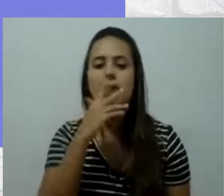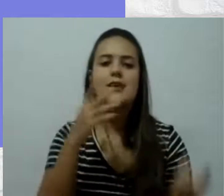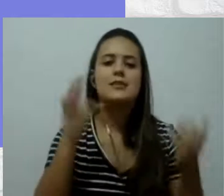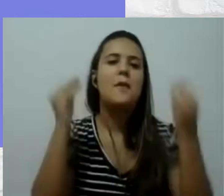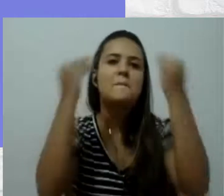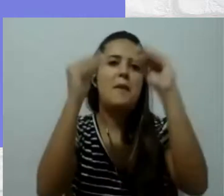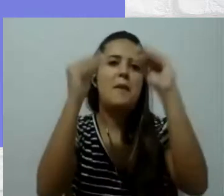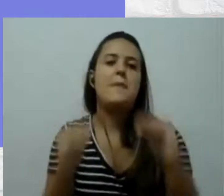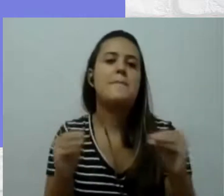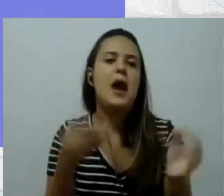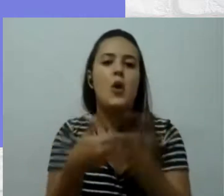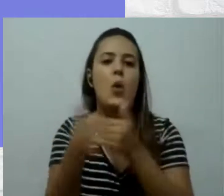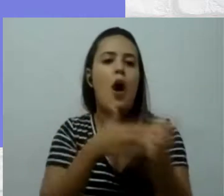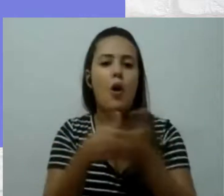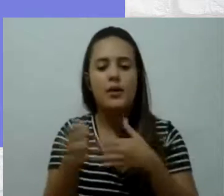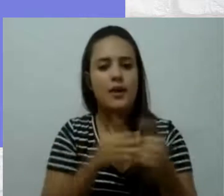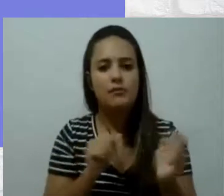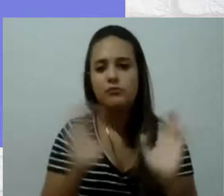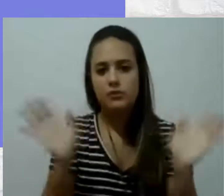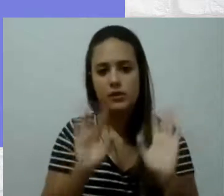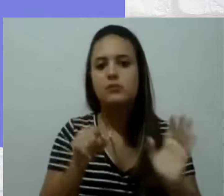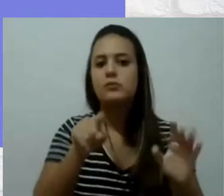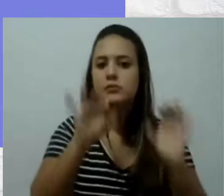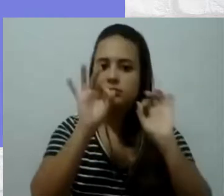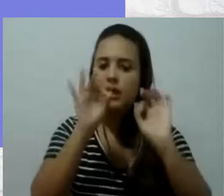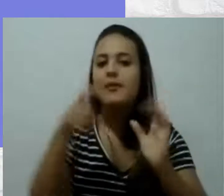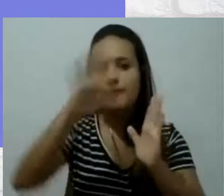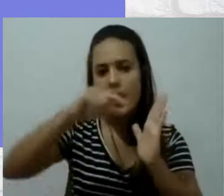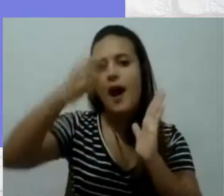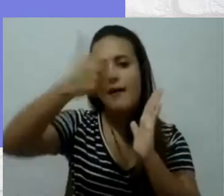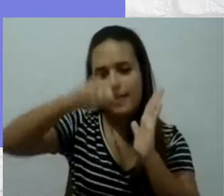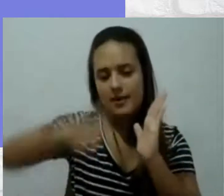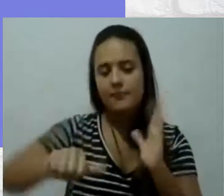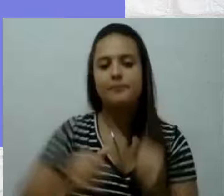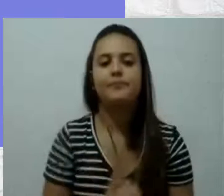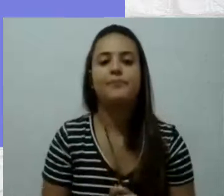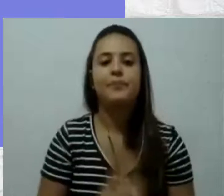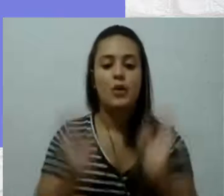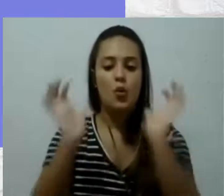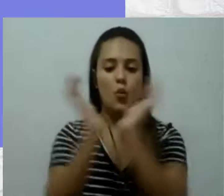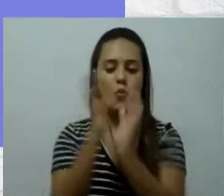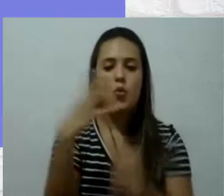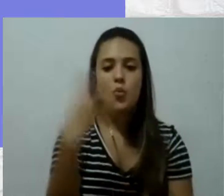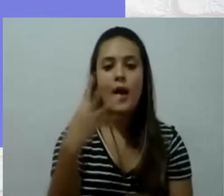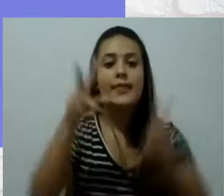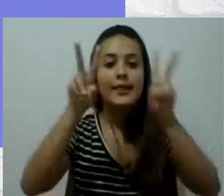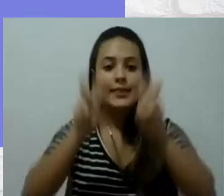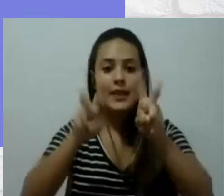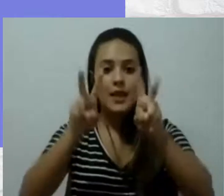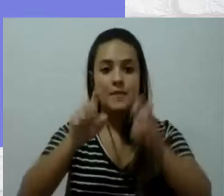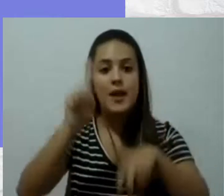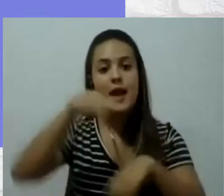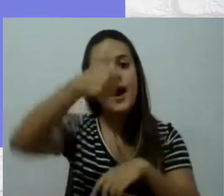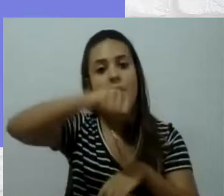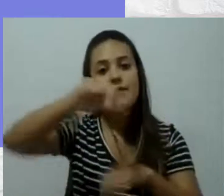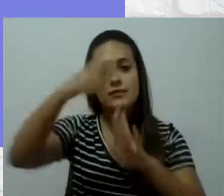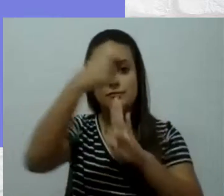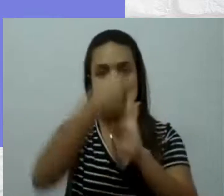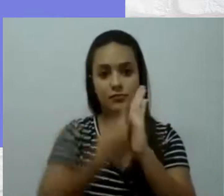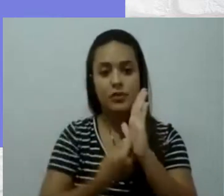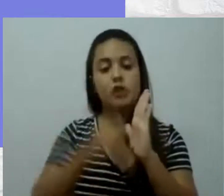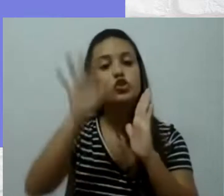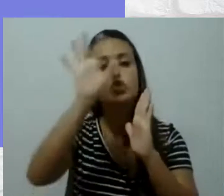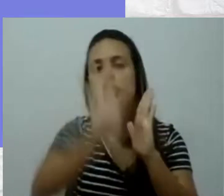só por falar, ou alguma coisa nesse quesito. A quarta competência ela tem a ver com